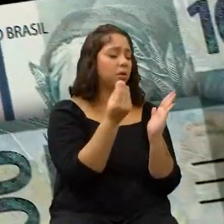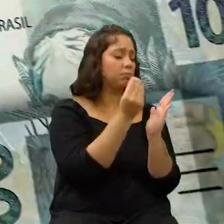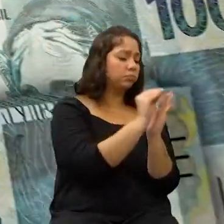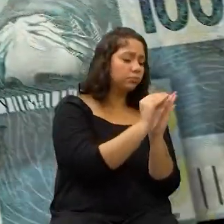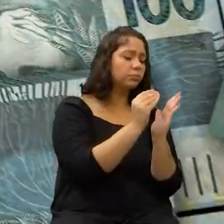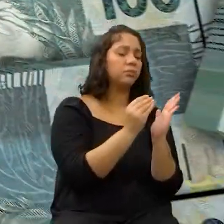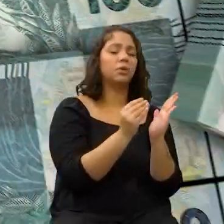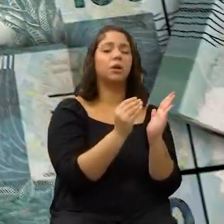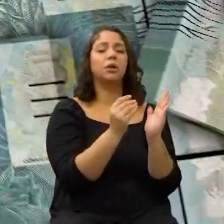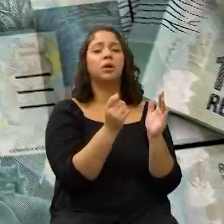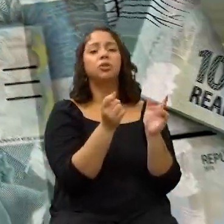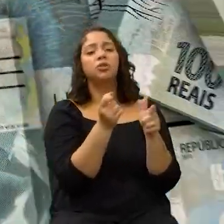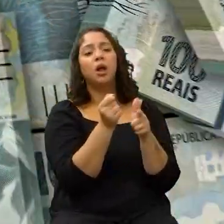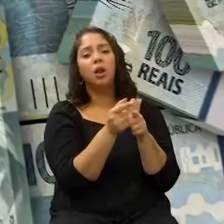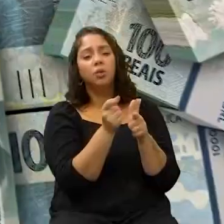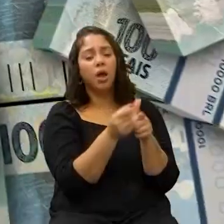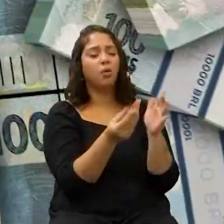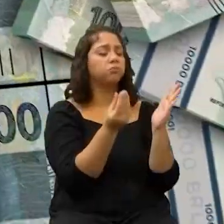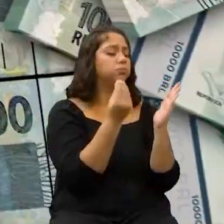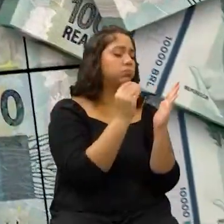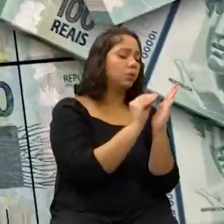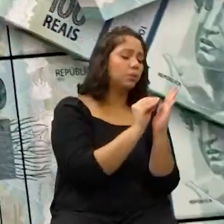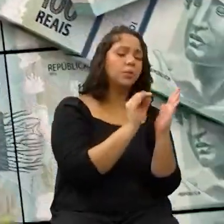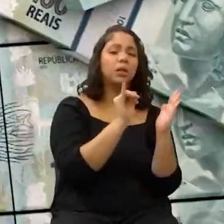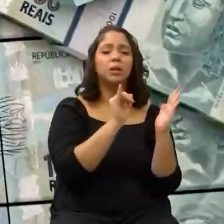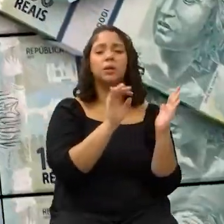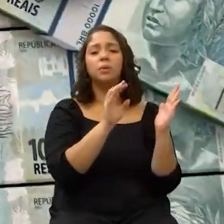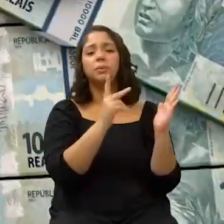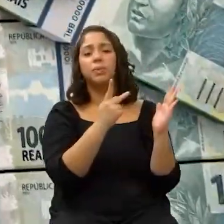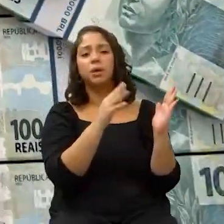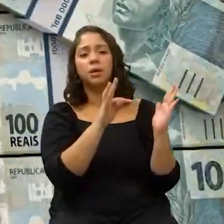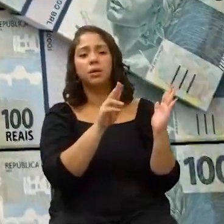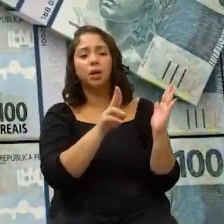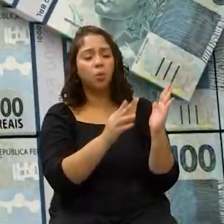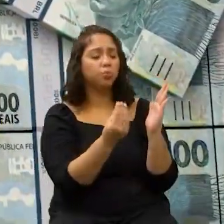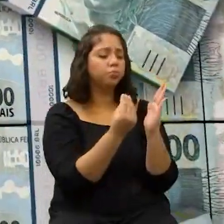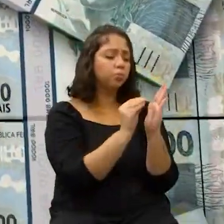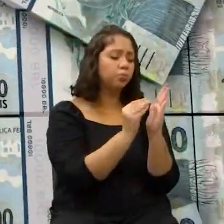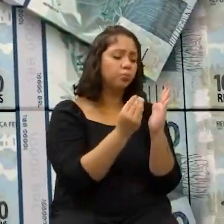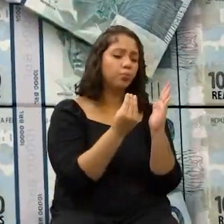de aluguel, de IPTU, de